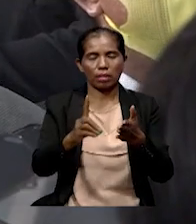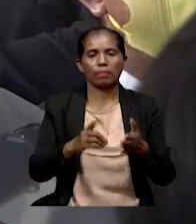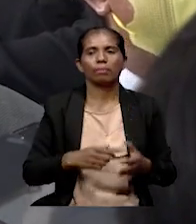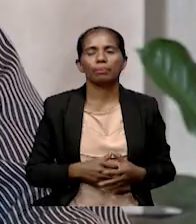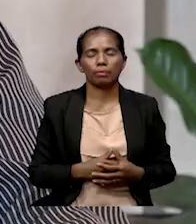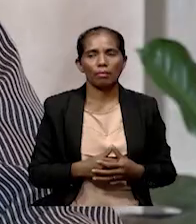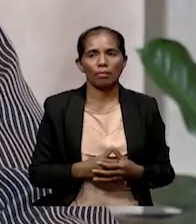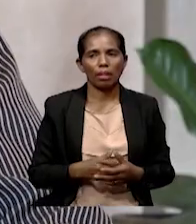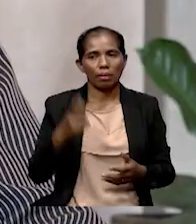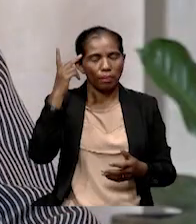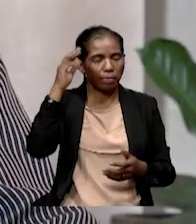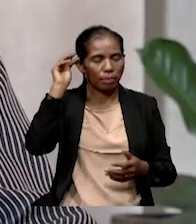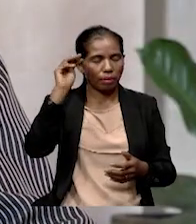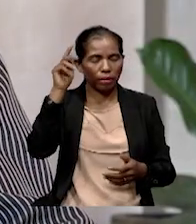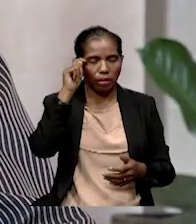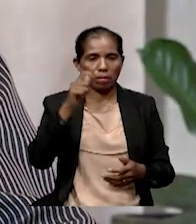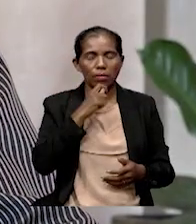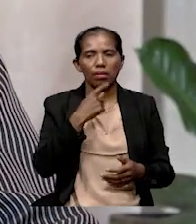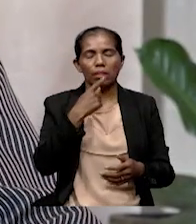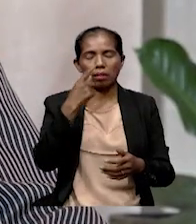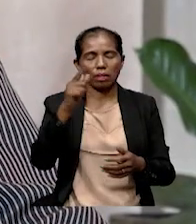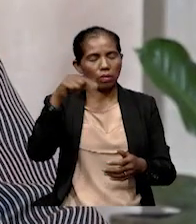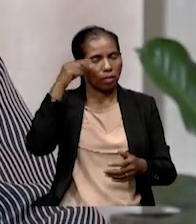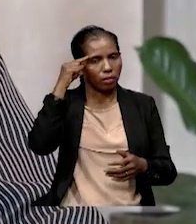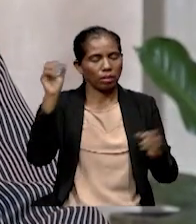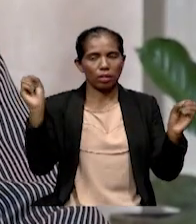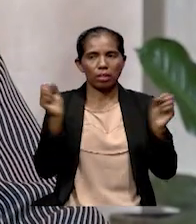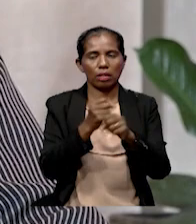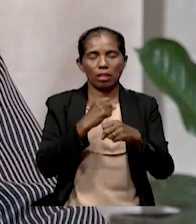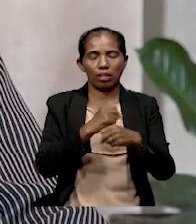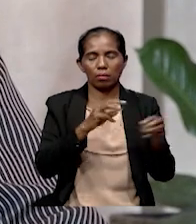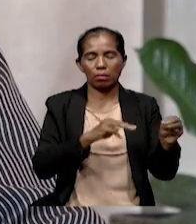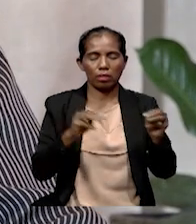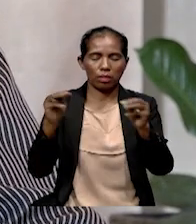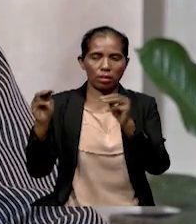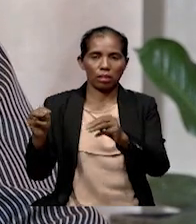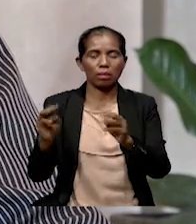né, primeiro-ministro Tauru Matan Rua Hateten, governo se la halo mudança ba horário